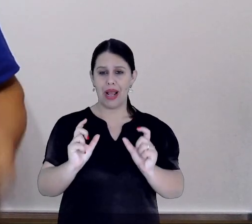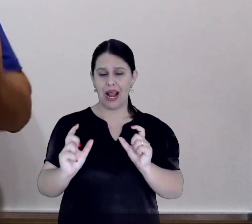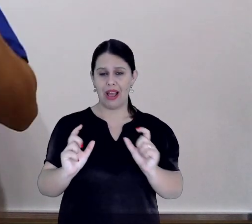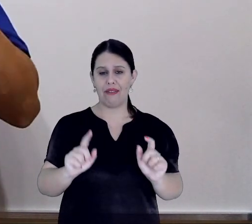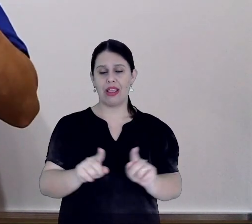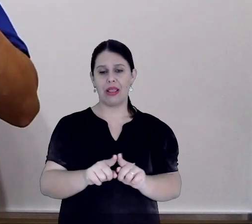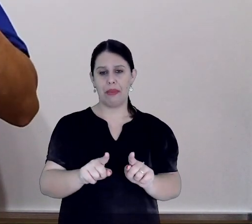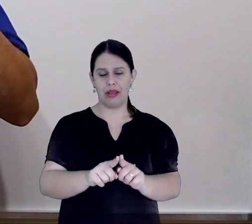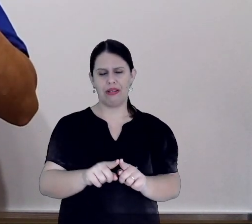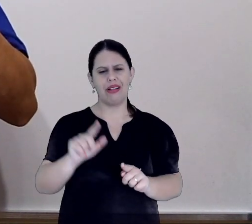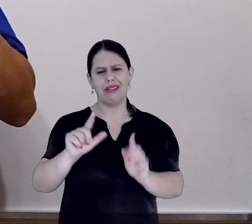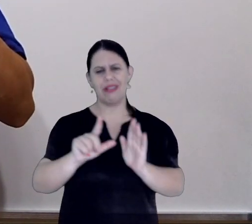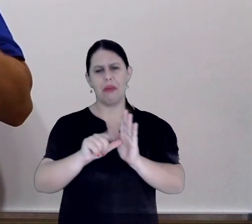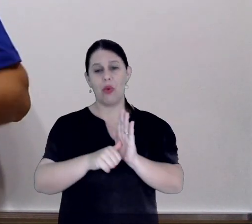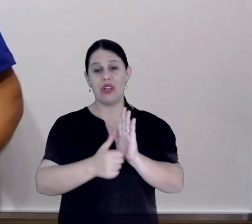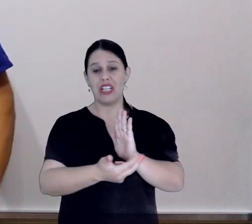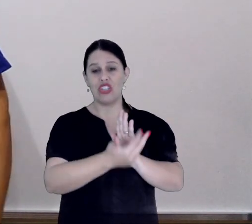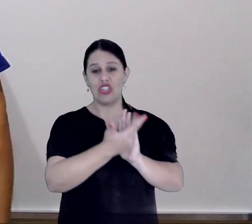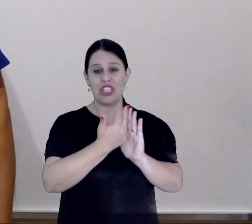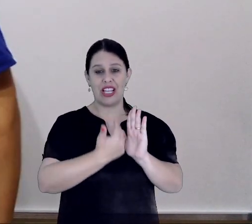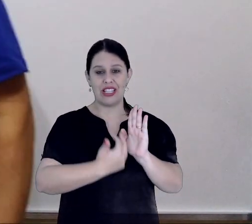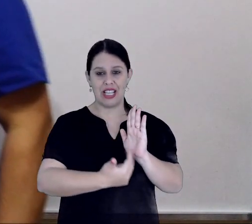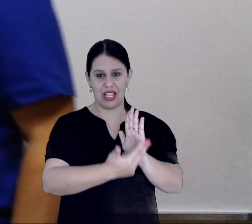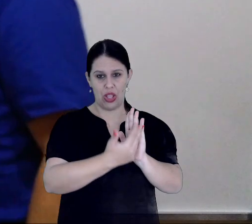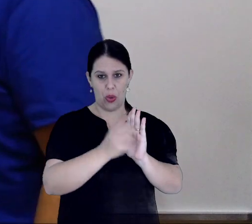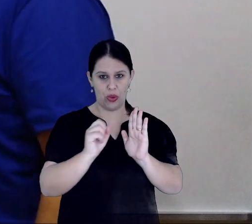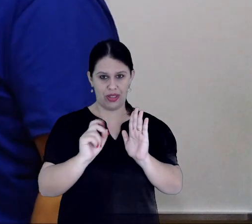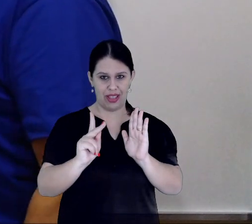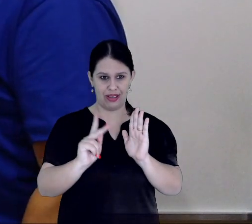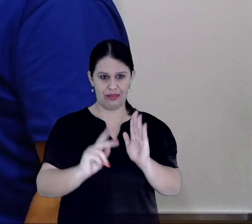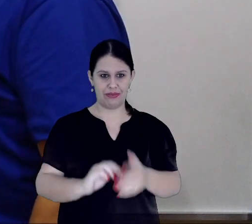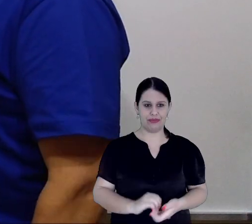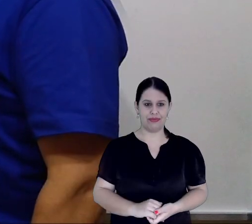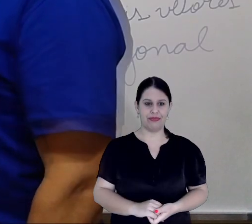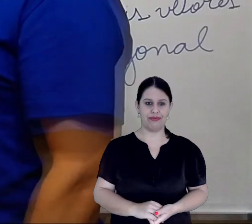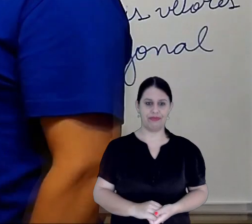a gente faz o desenho dos vetores. Vamos lá? Em palavras.